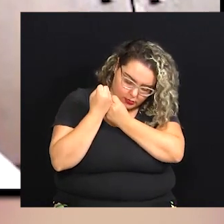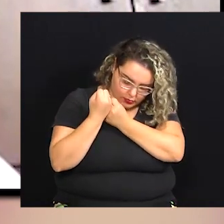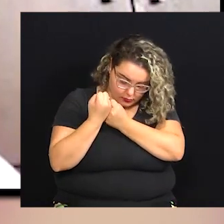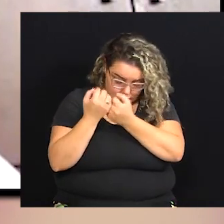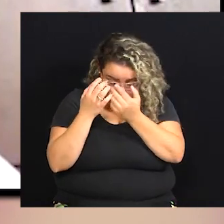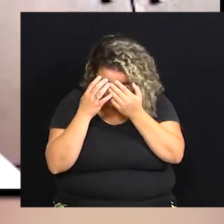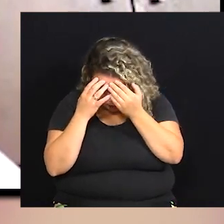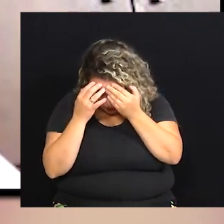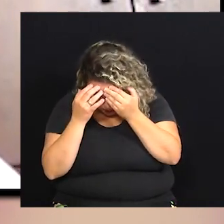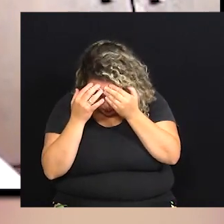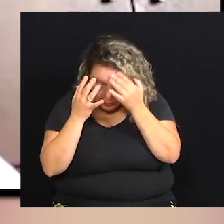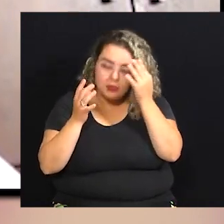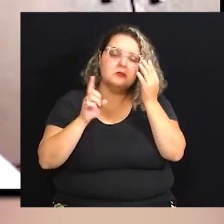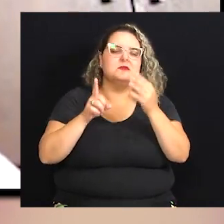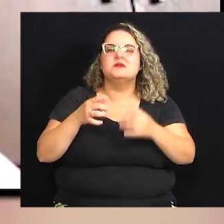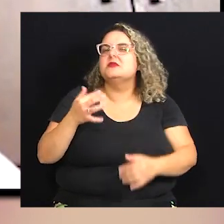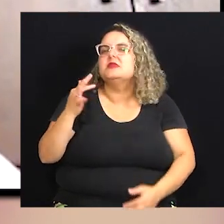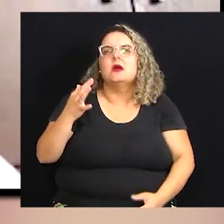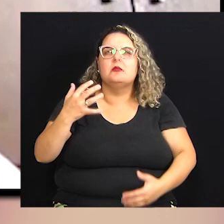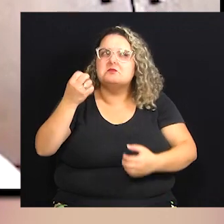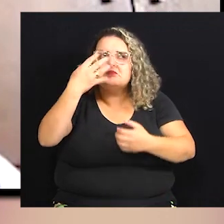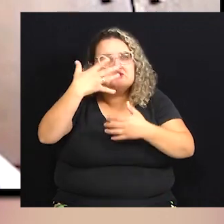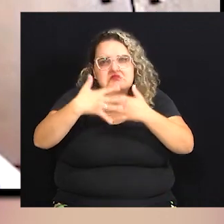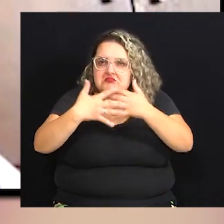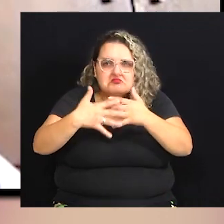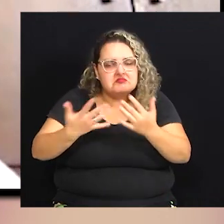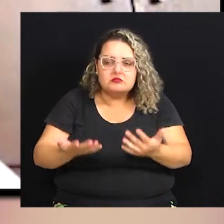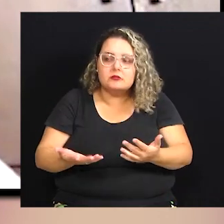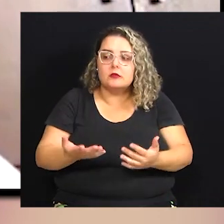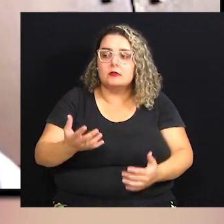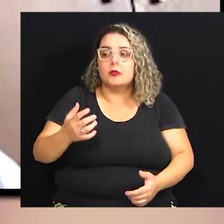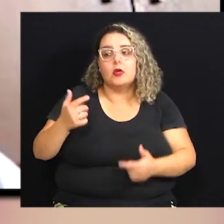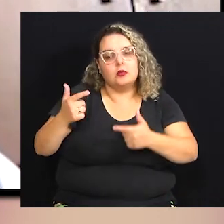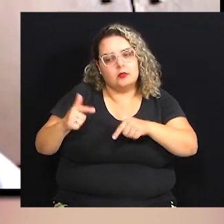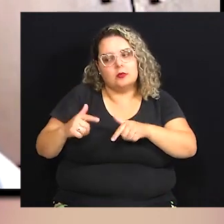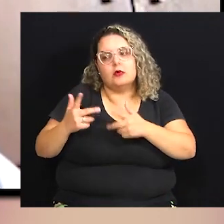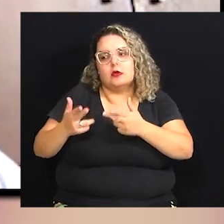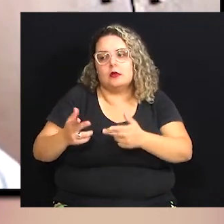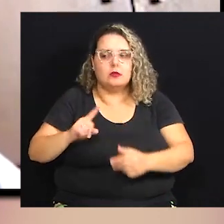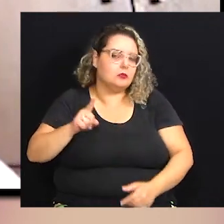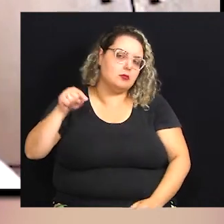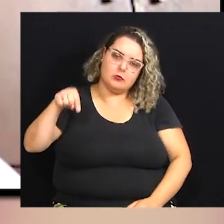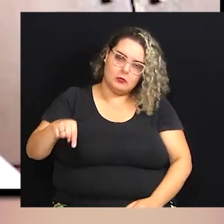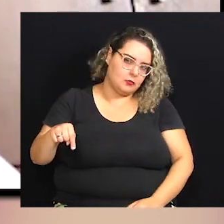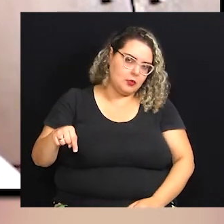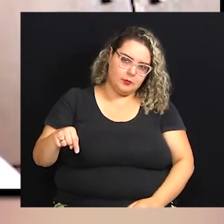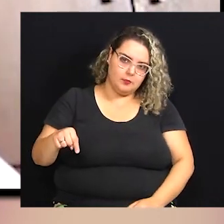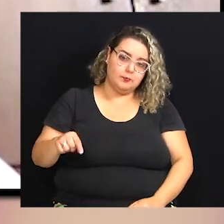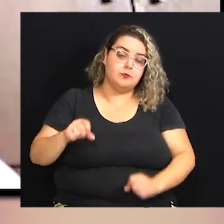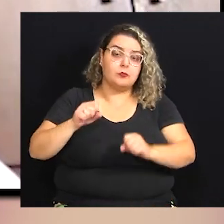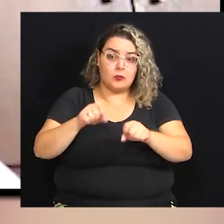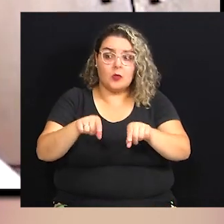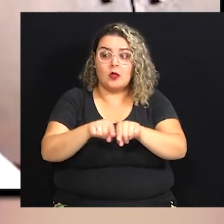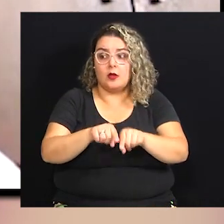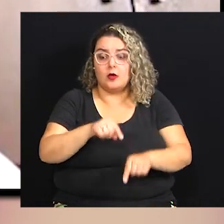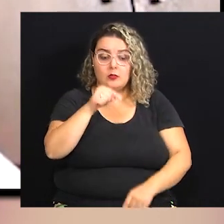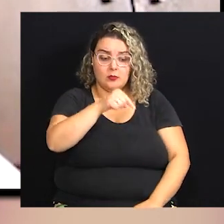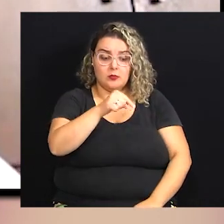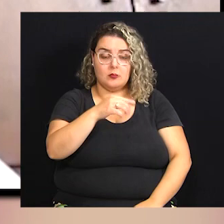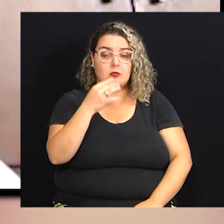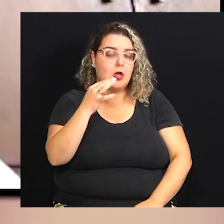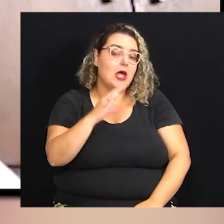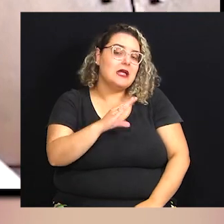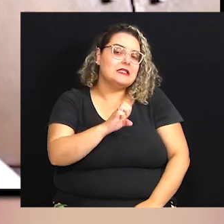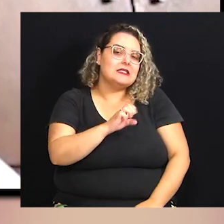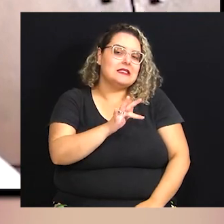na cabeça, não dói tanto assim, a luz não me incomoda, por mais que seja no mesmo lugar, isso não é uma enxaqueca. Isso pode ser, inclusive, uma